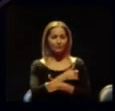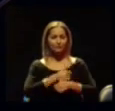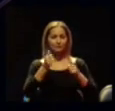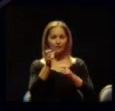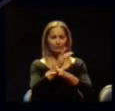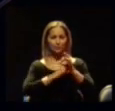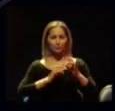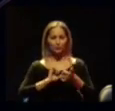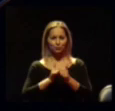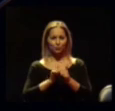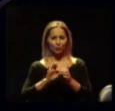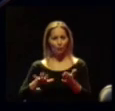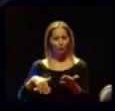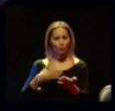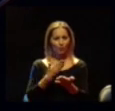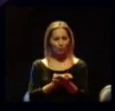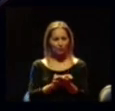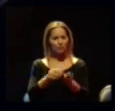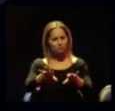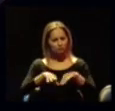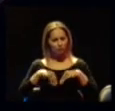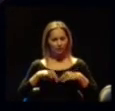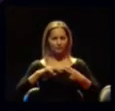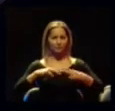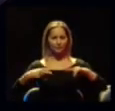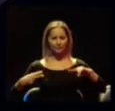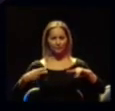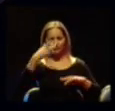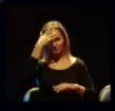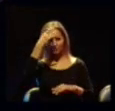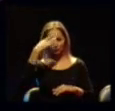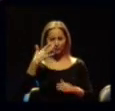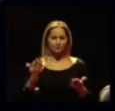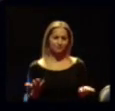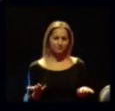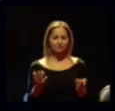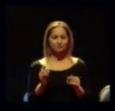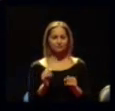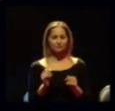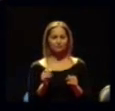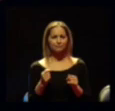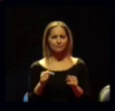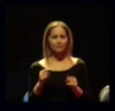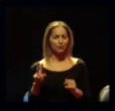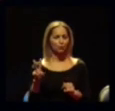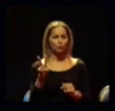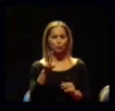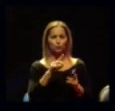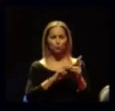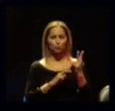Desporto foi uma aposta assumida pela Câmara Municipal de Setúbal e conta com duas